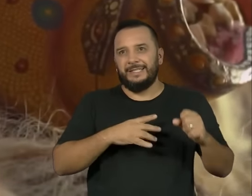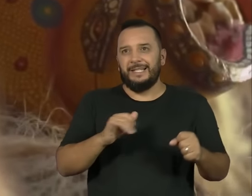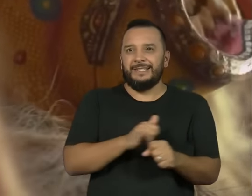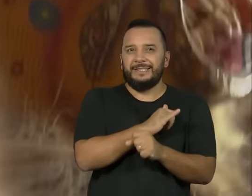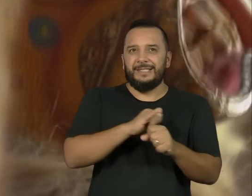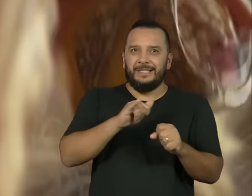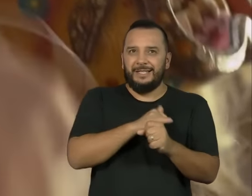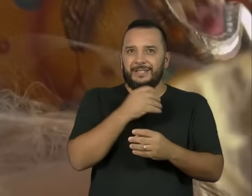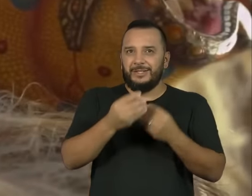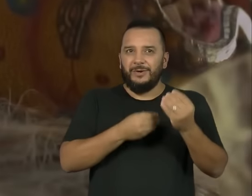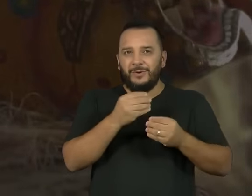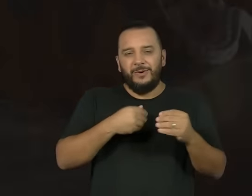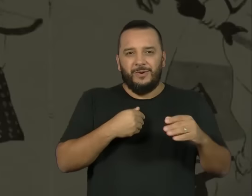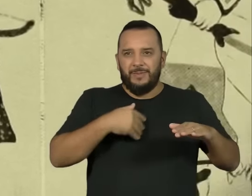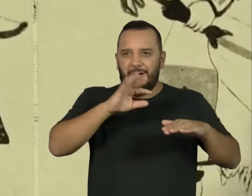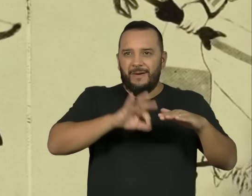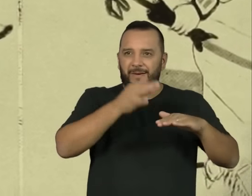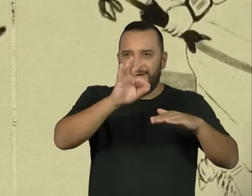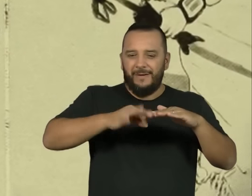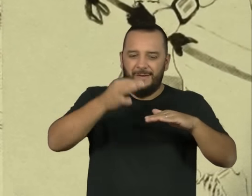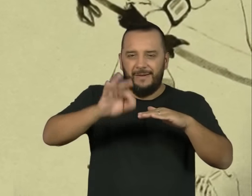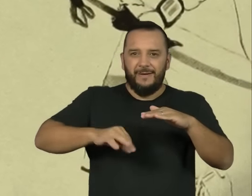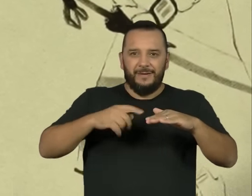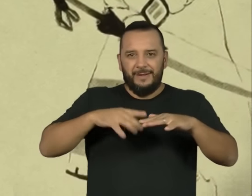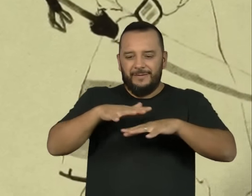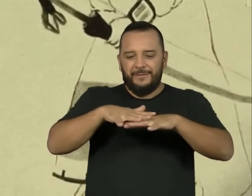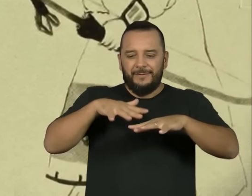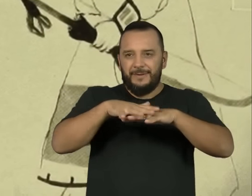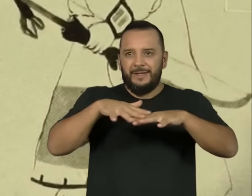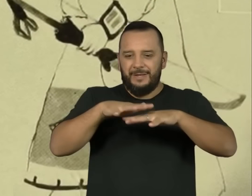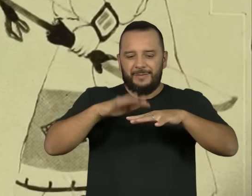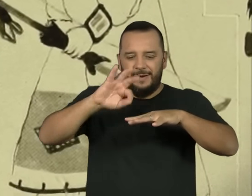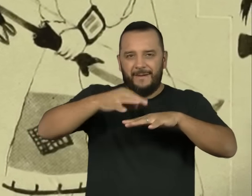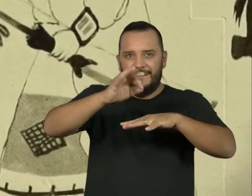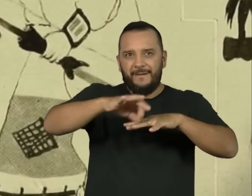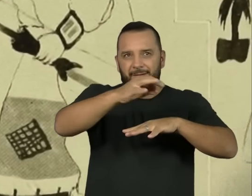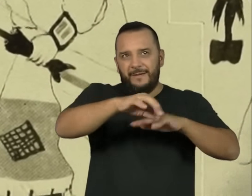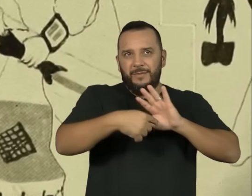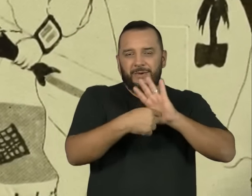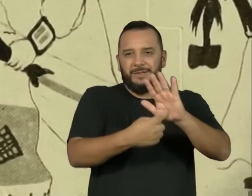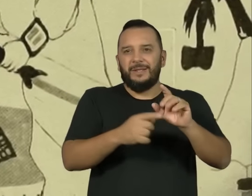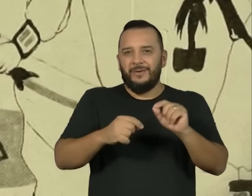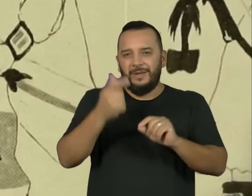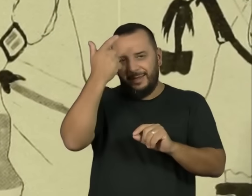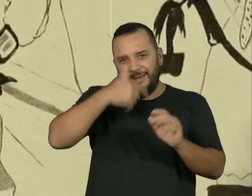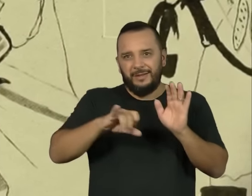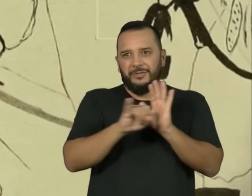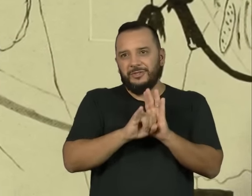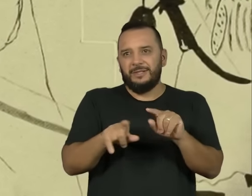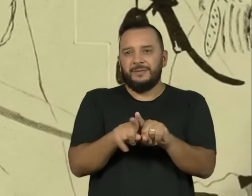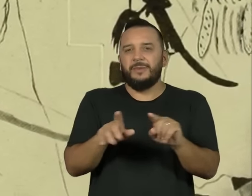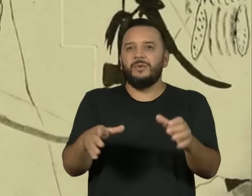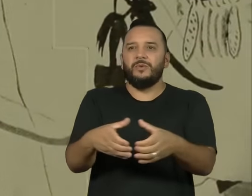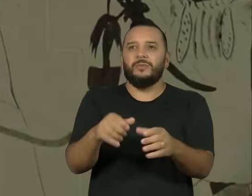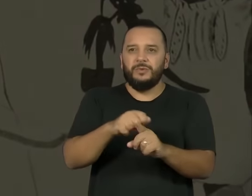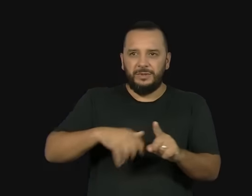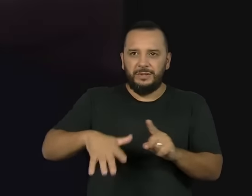de amarrar e trançar as fibras, de forma a expressar nossas identidades e nossa classe social nas